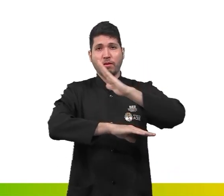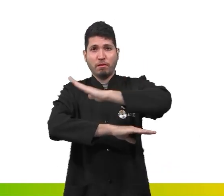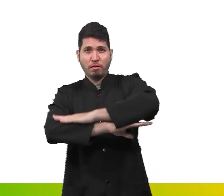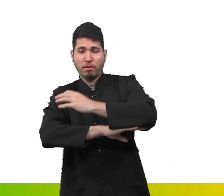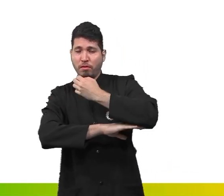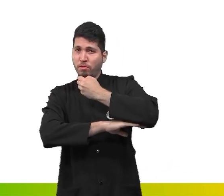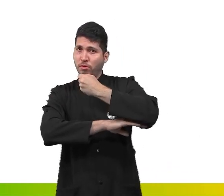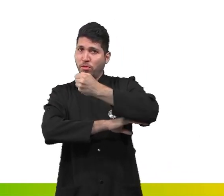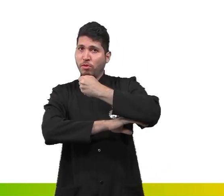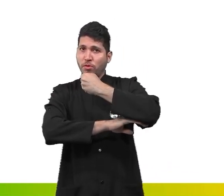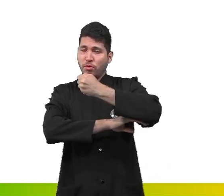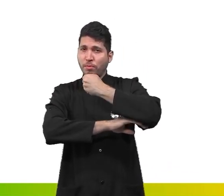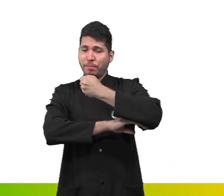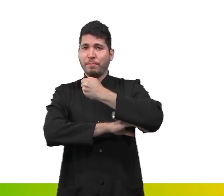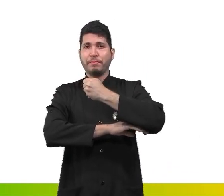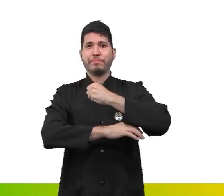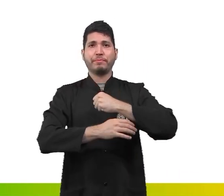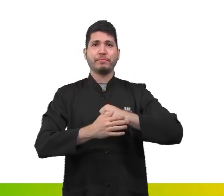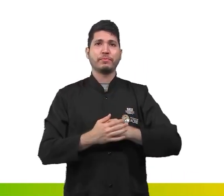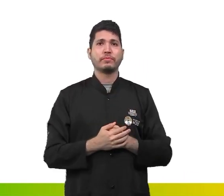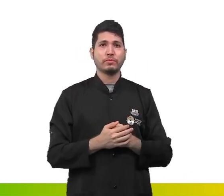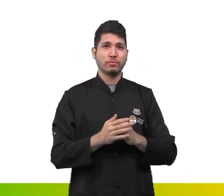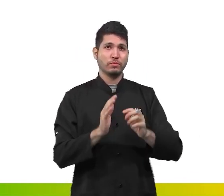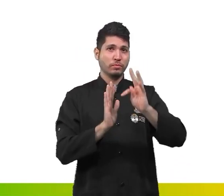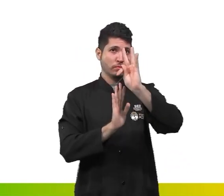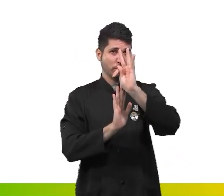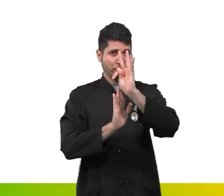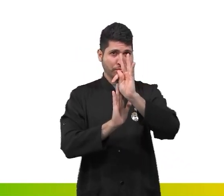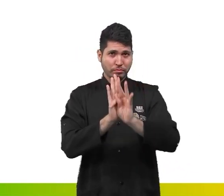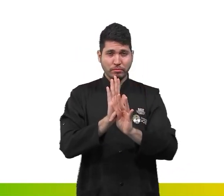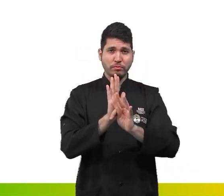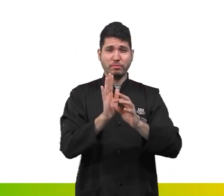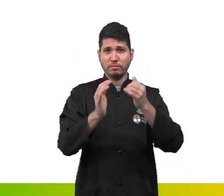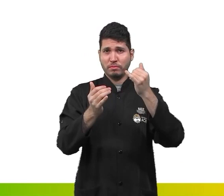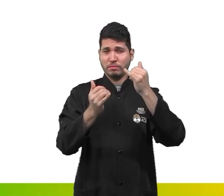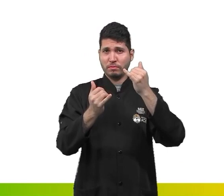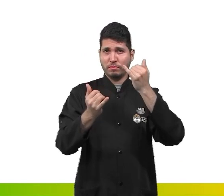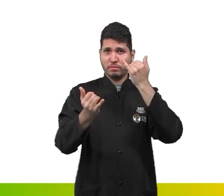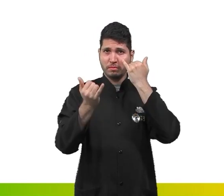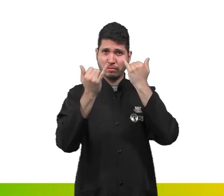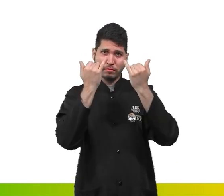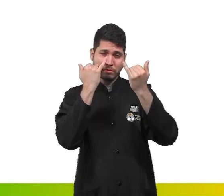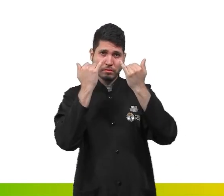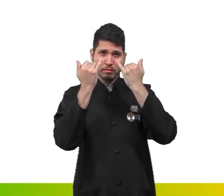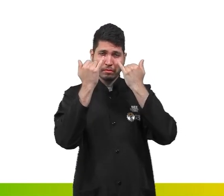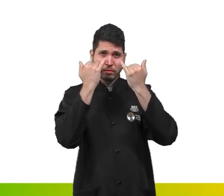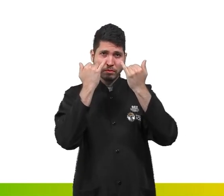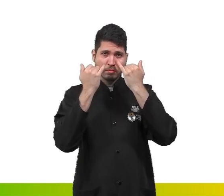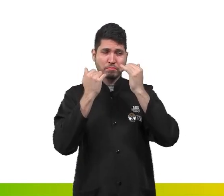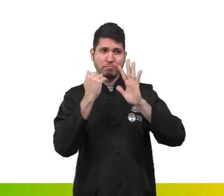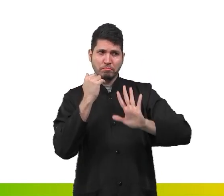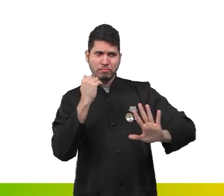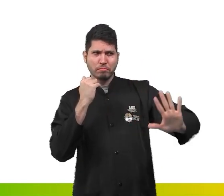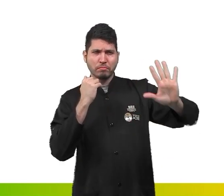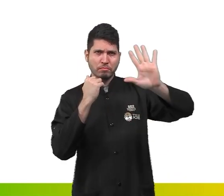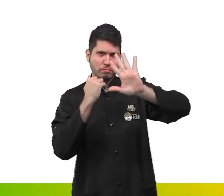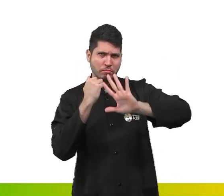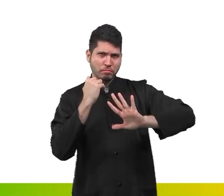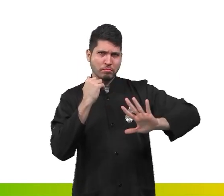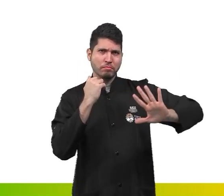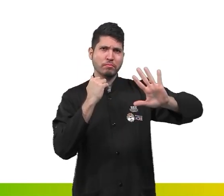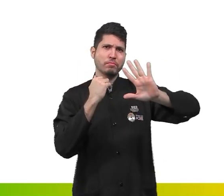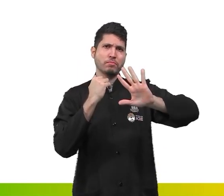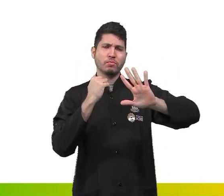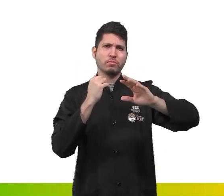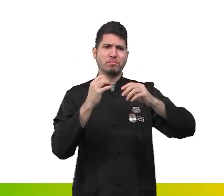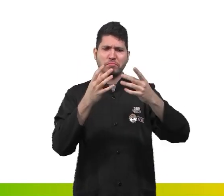texto, verificamos que ele traz a informação de forma bem geral, bem genérica. Ele não